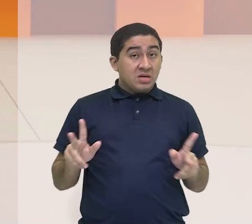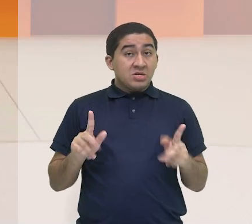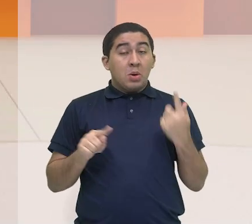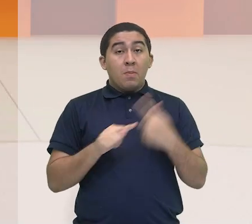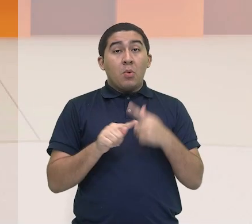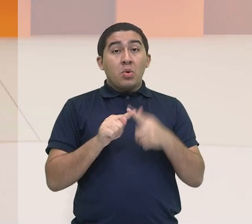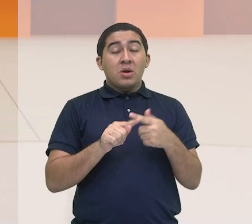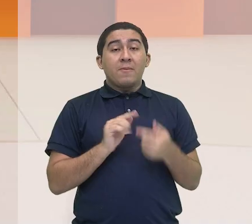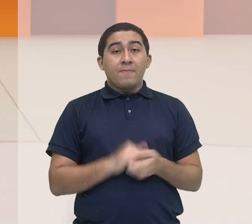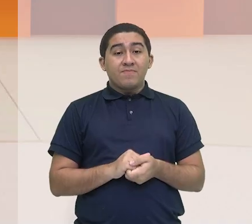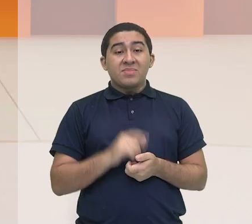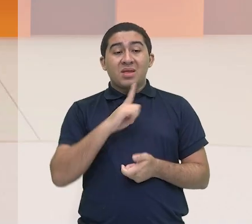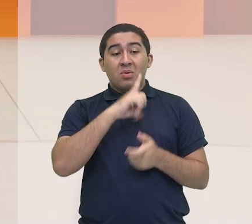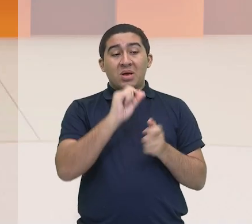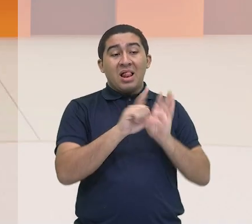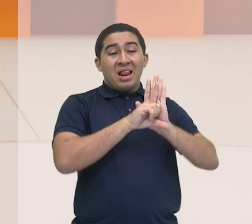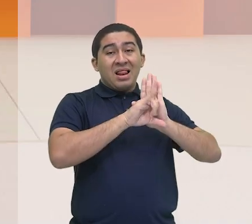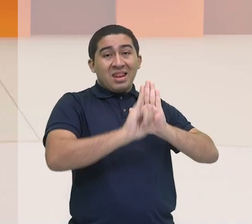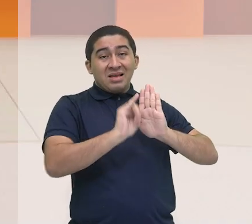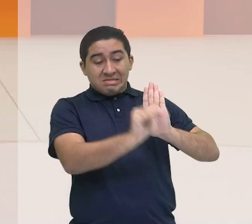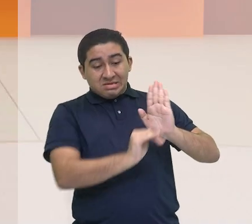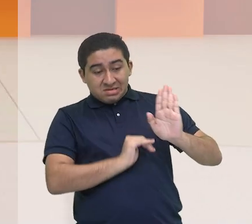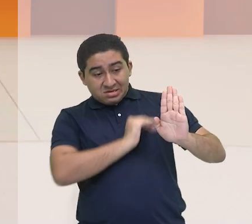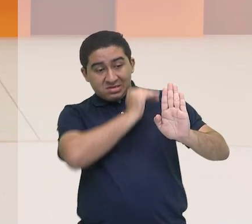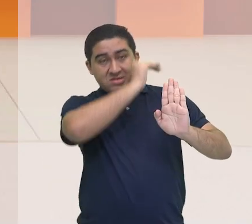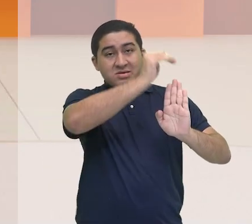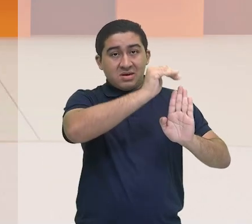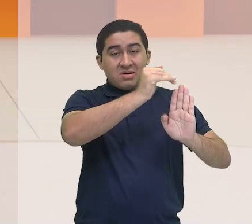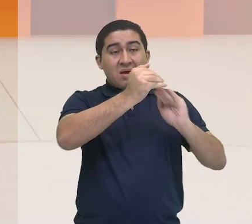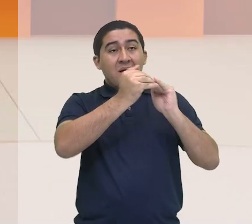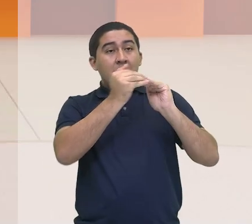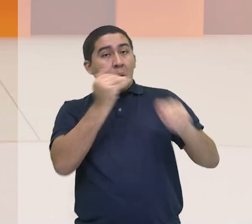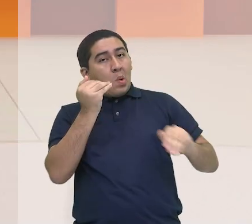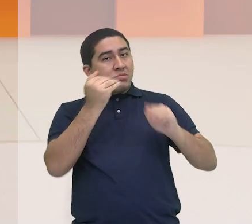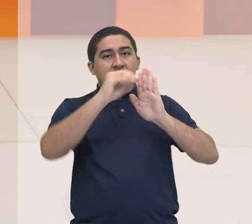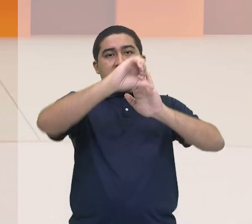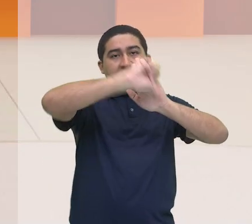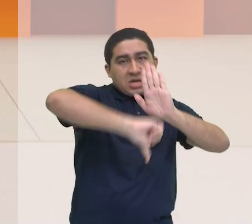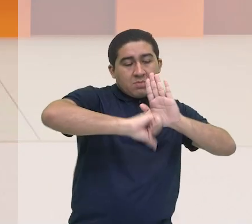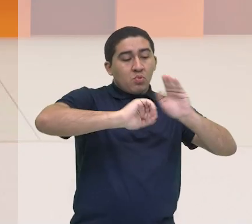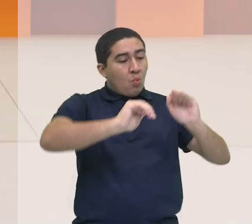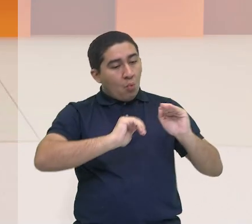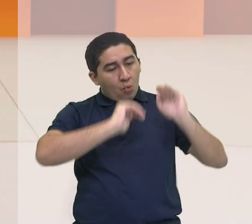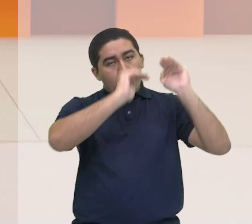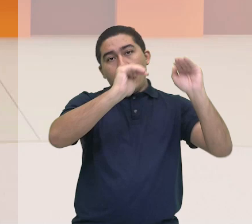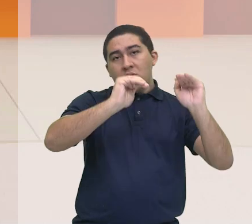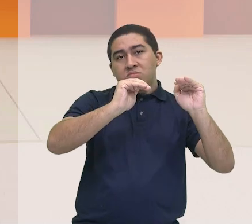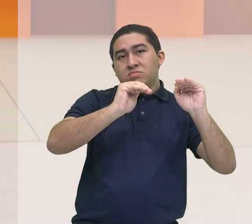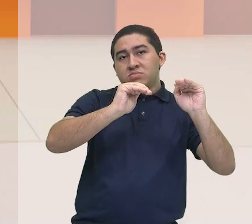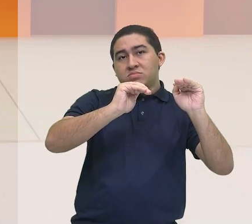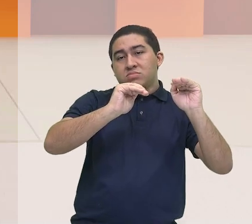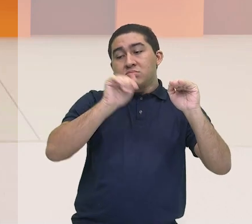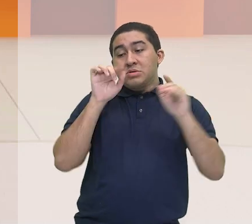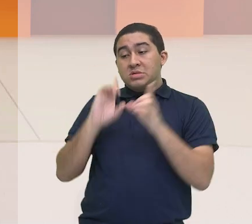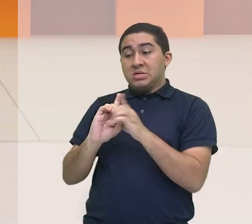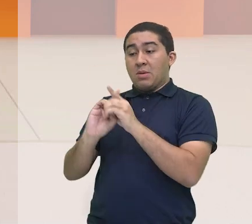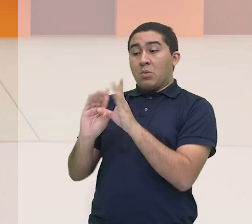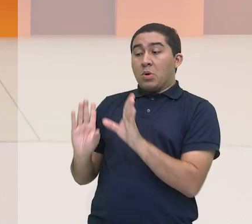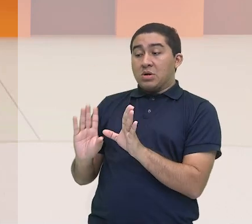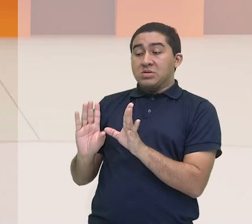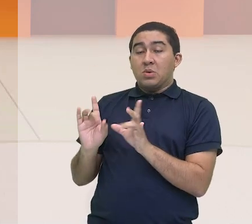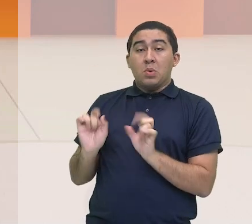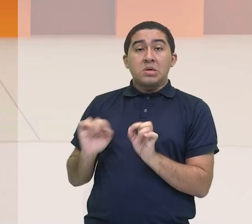eu burlei as leis, eu infringi as leis, eu passei por cima de todo mundo. Estado Democrático de